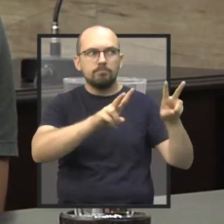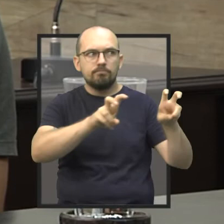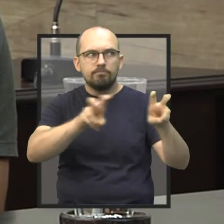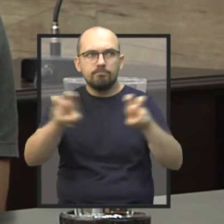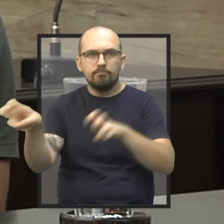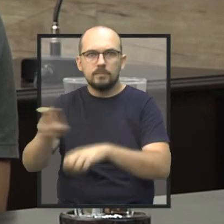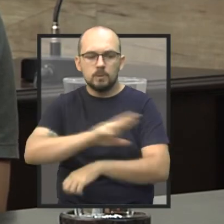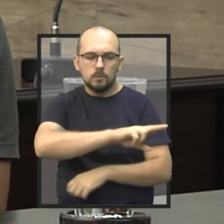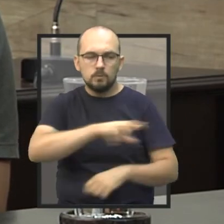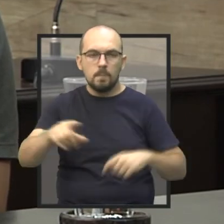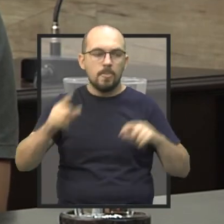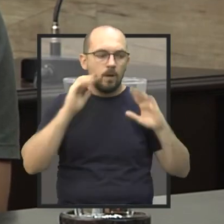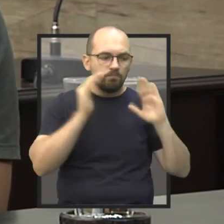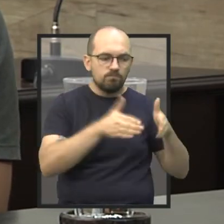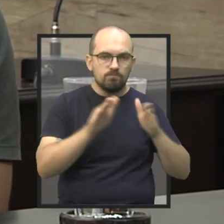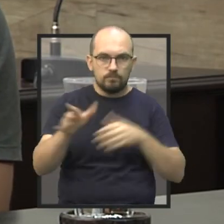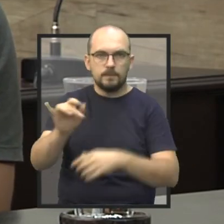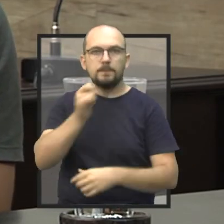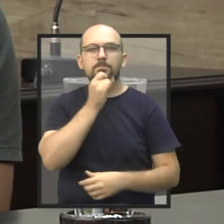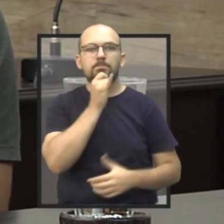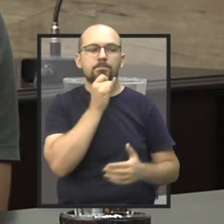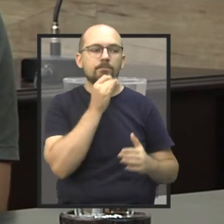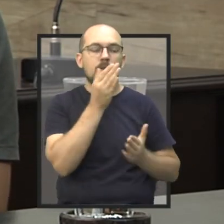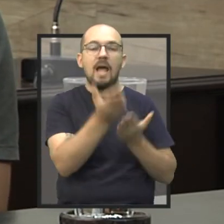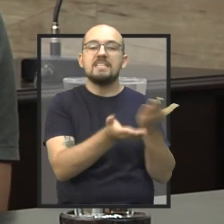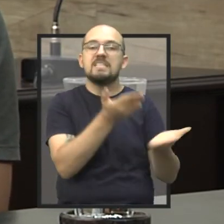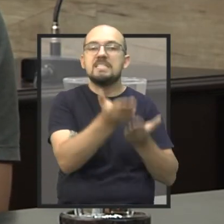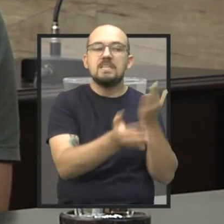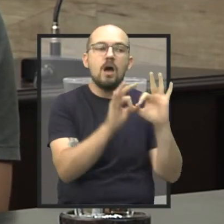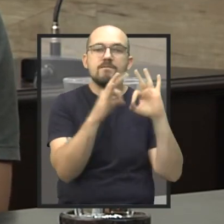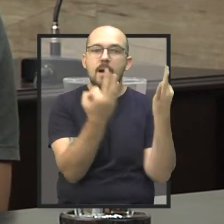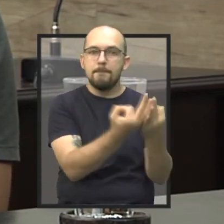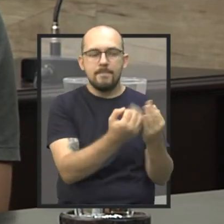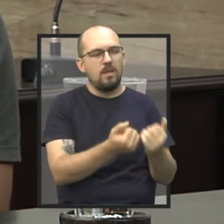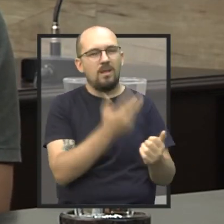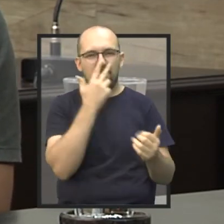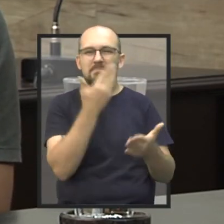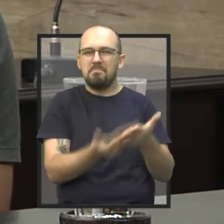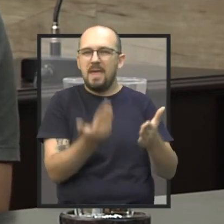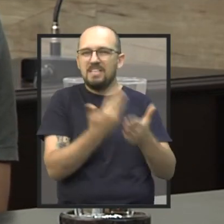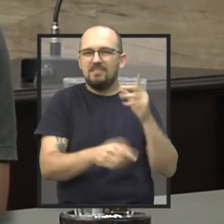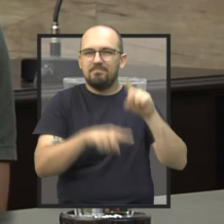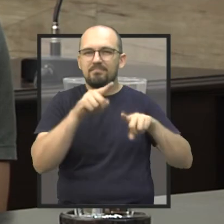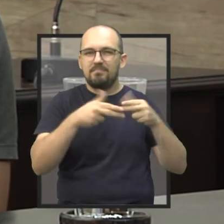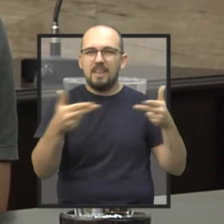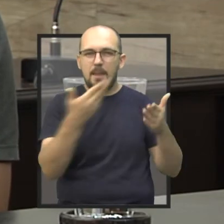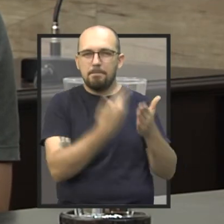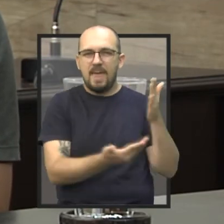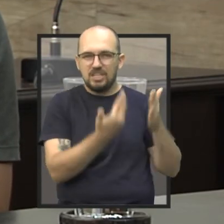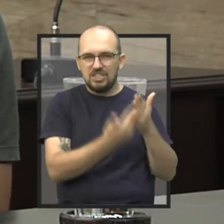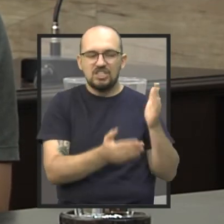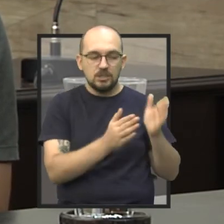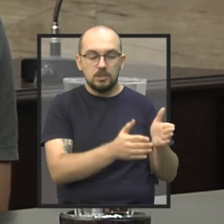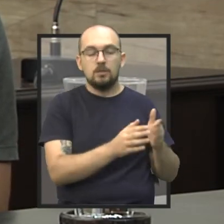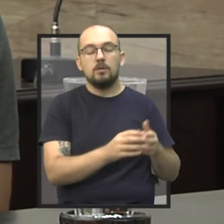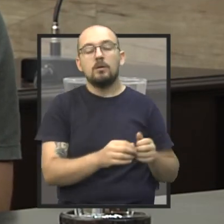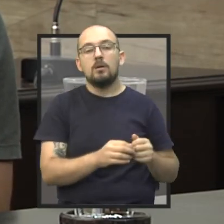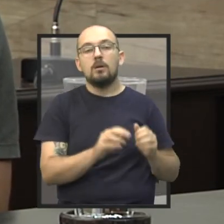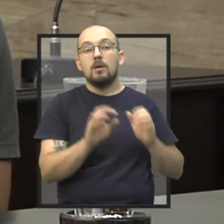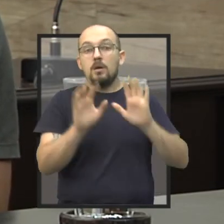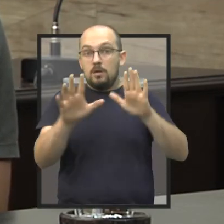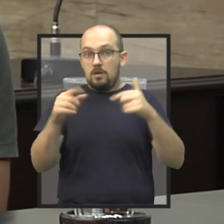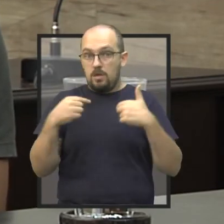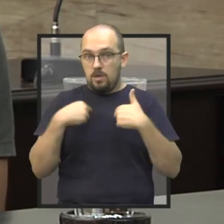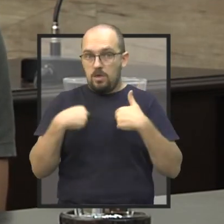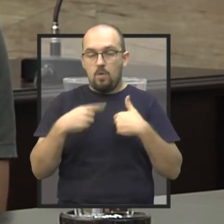das enchentes. Então, naturalmente, a gente tem a parte assistencial das famílias, as perdas que elas tiveram. Só que eu acabei,